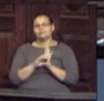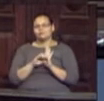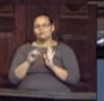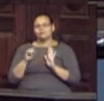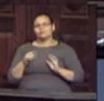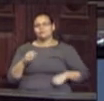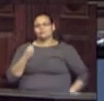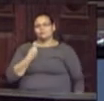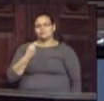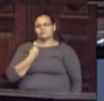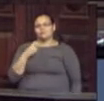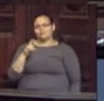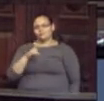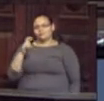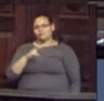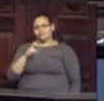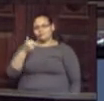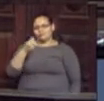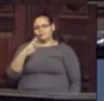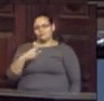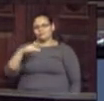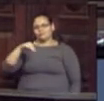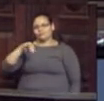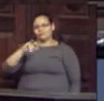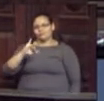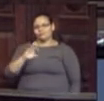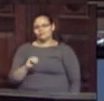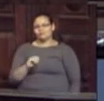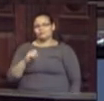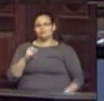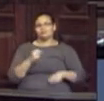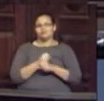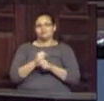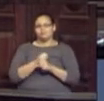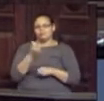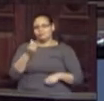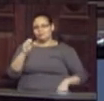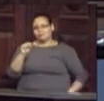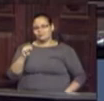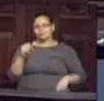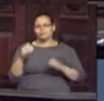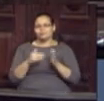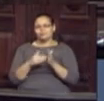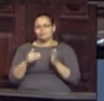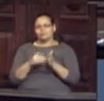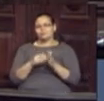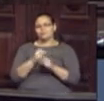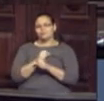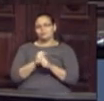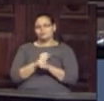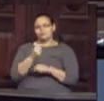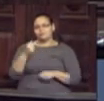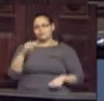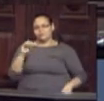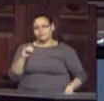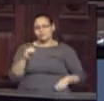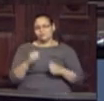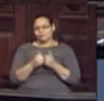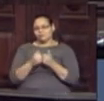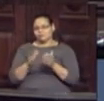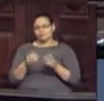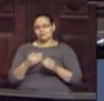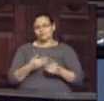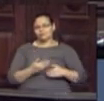em 13 de maio de 68, até meados dos anos 70, segunda metade dos anos 70, quando